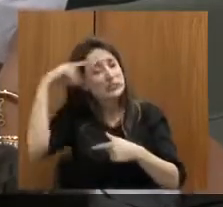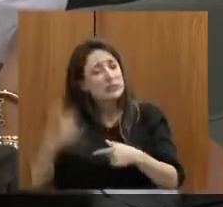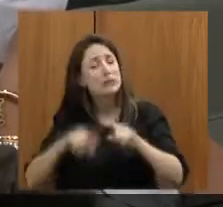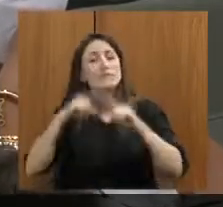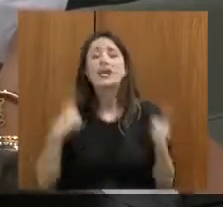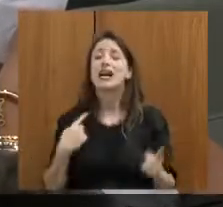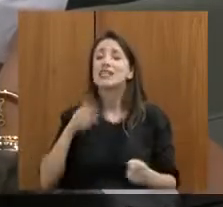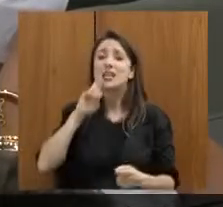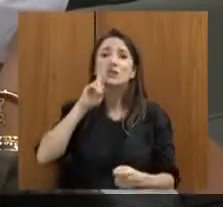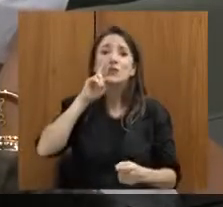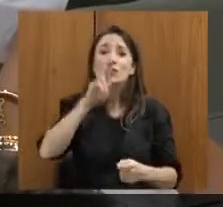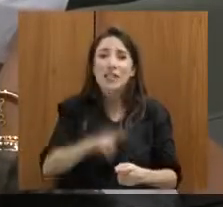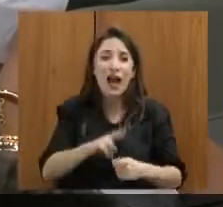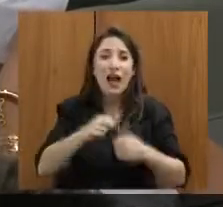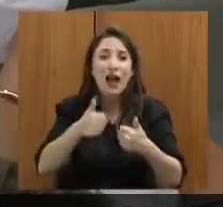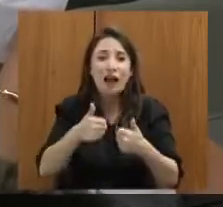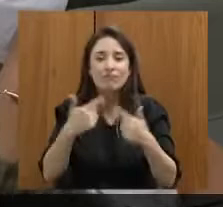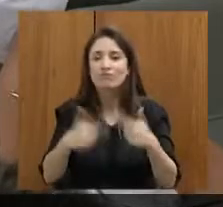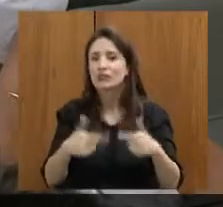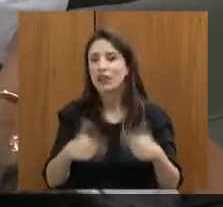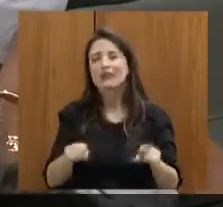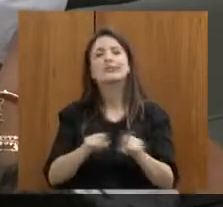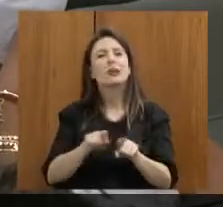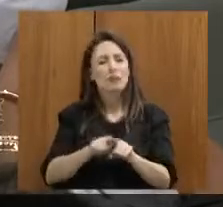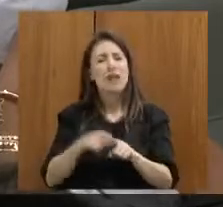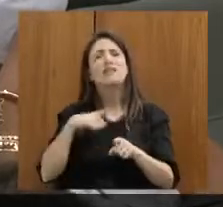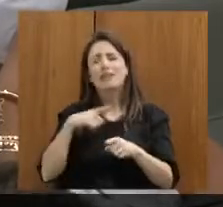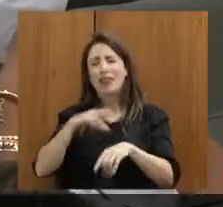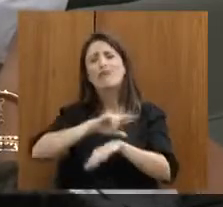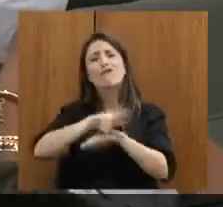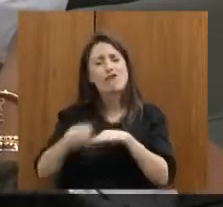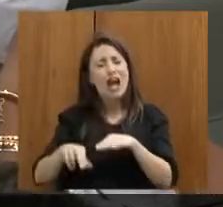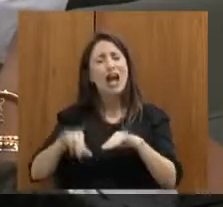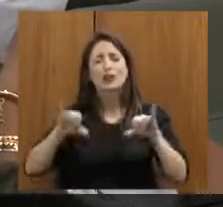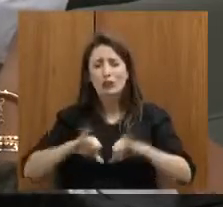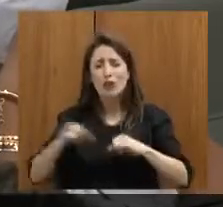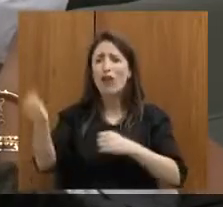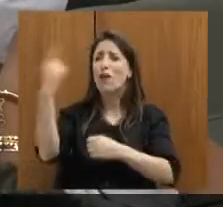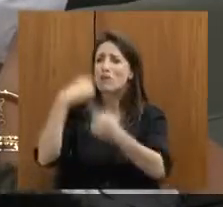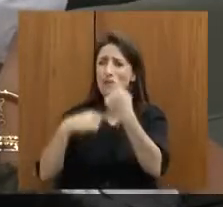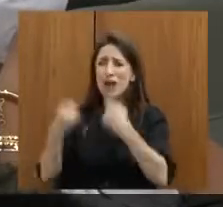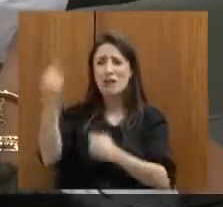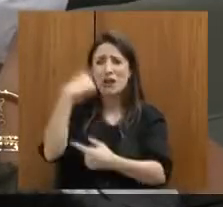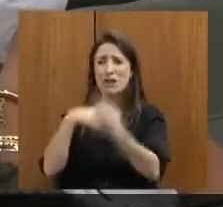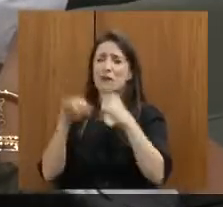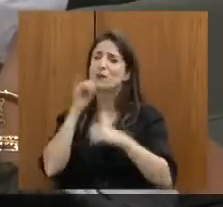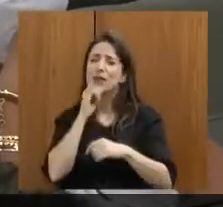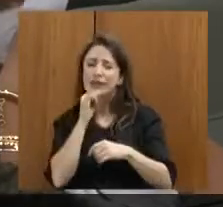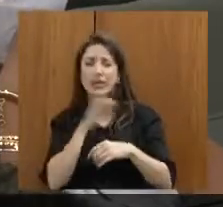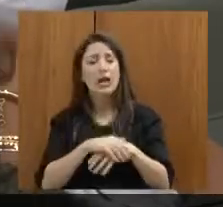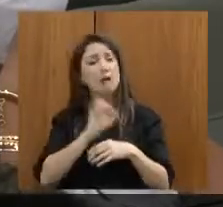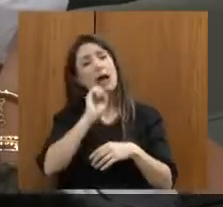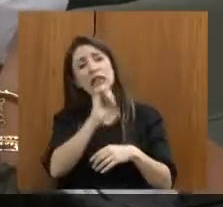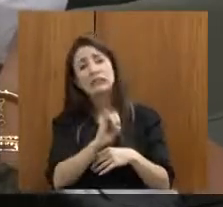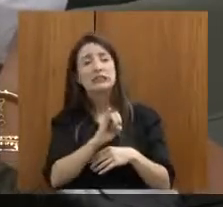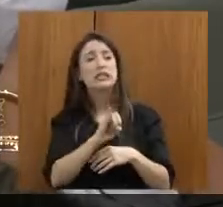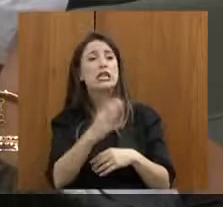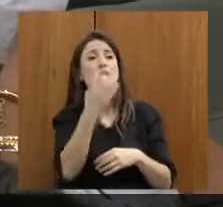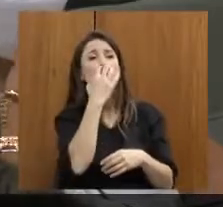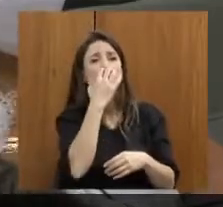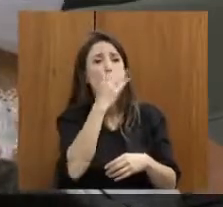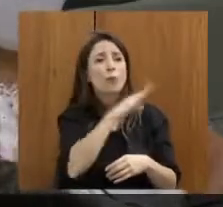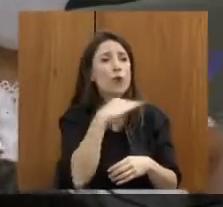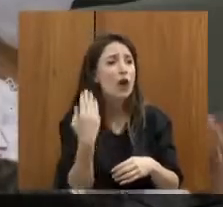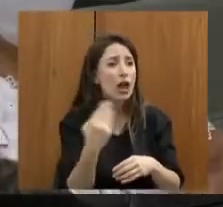e fora outras agressões a mais né se morre um cachorro na esquina foi a preta do Candomblé